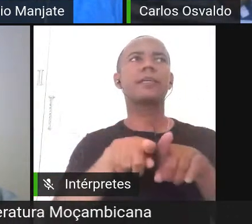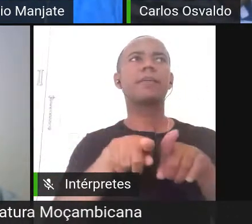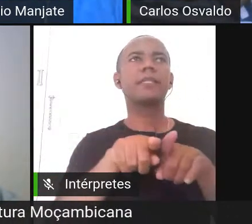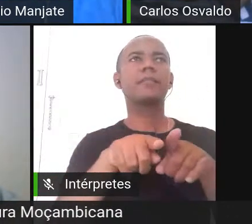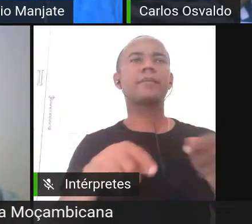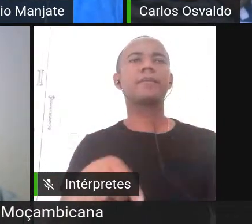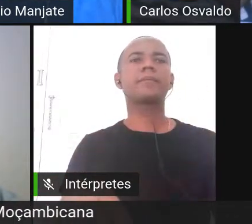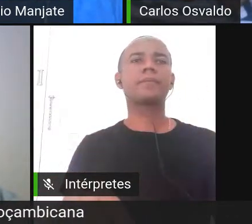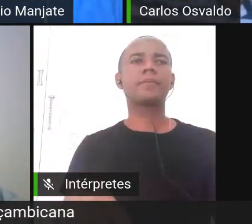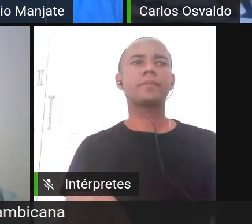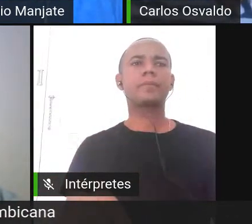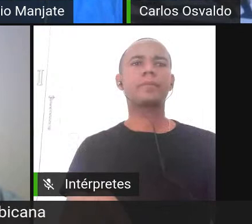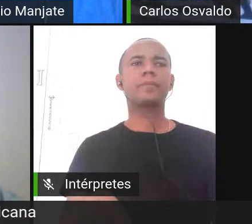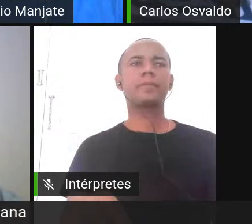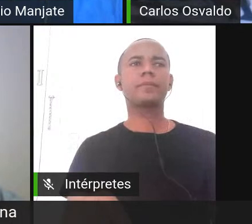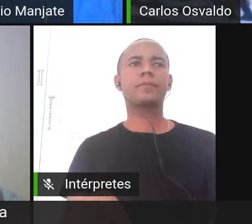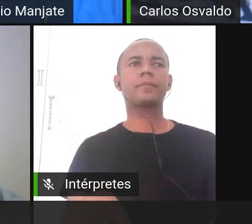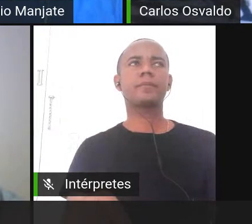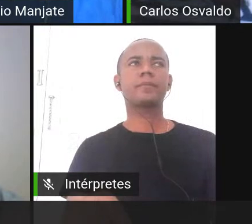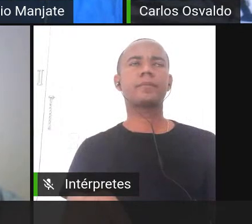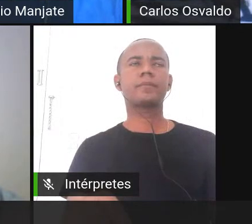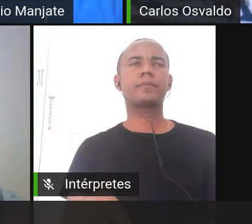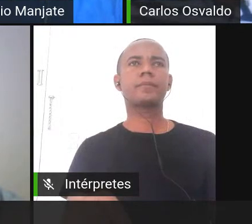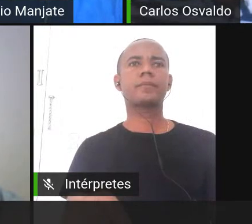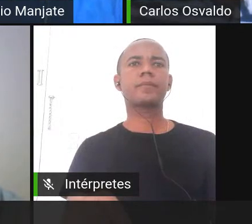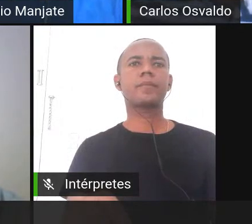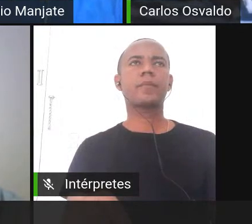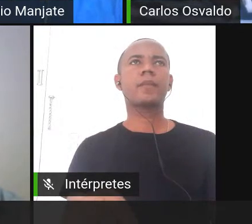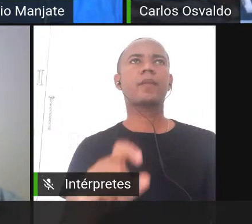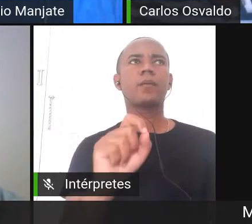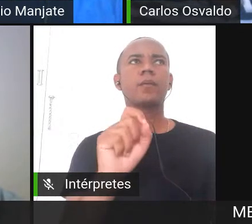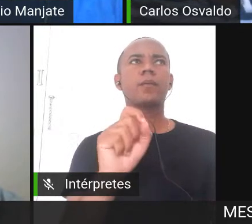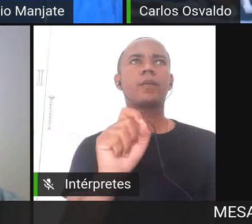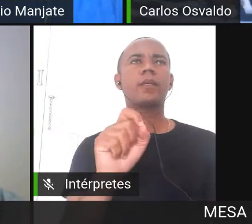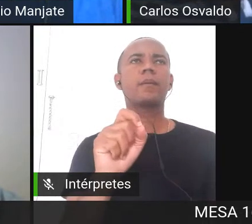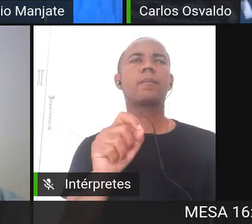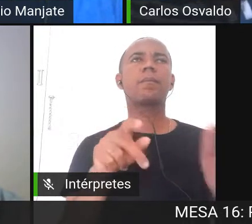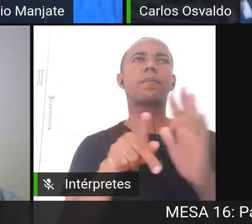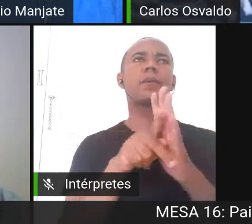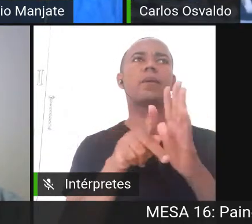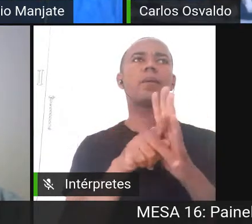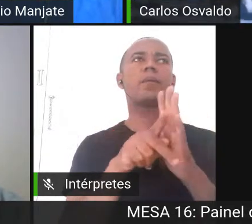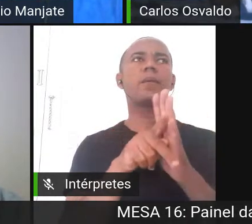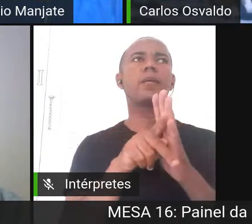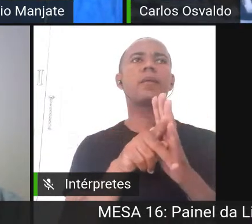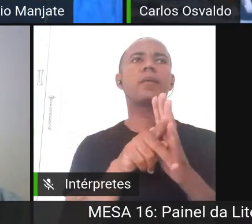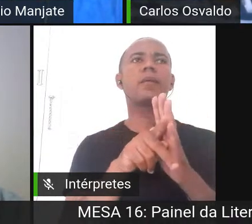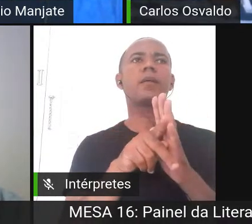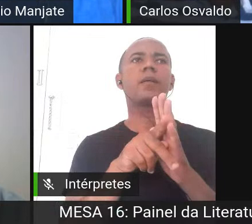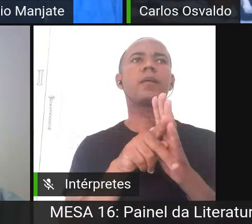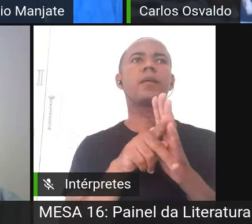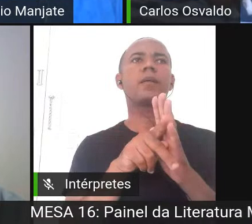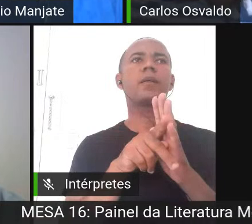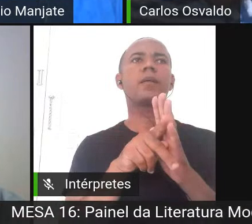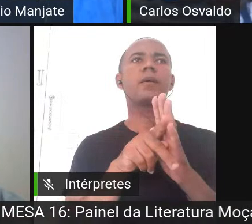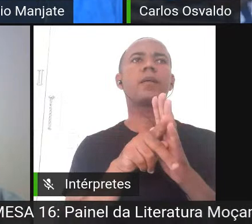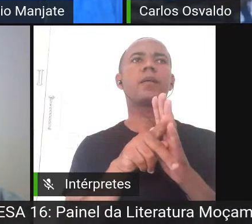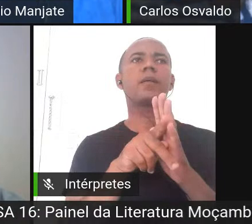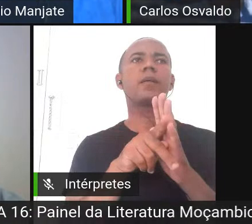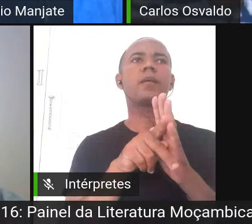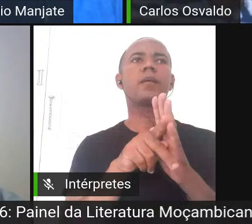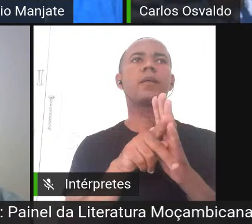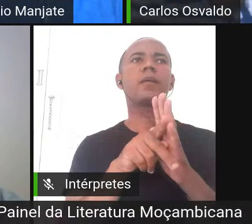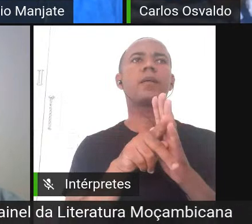Rica, não é? Substancial. Mas, acima de tudo, o que eu acho é isso. Faz tudo parte de um processo e nós estamos a fazer o nosso